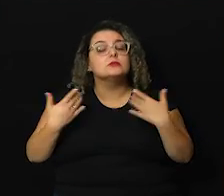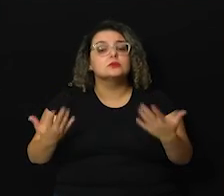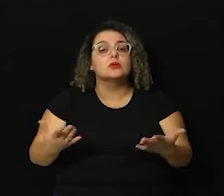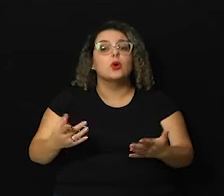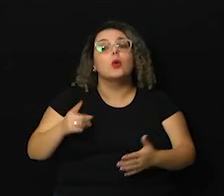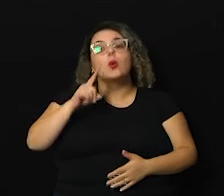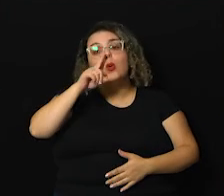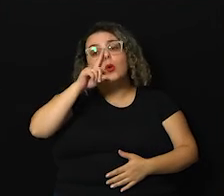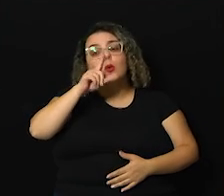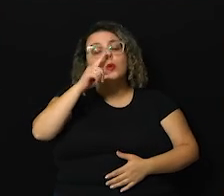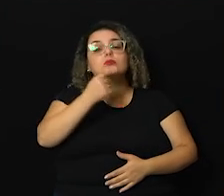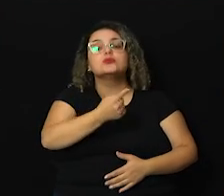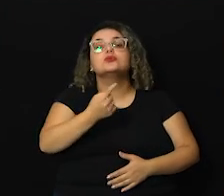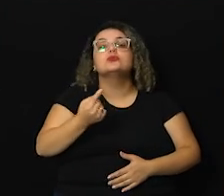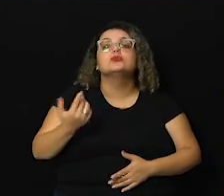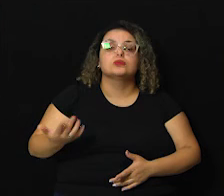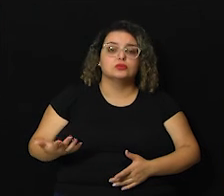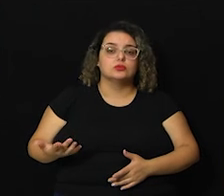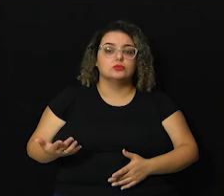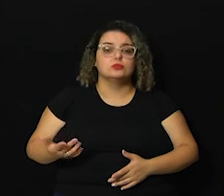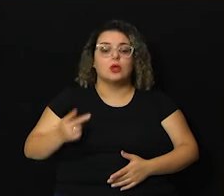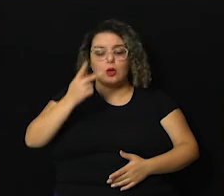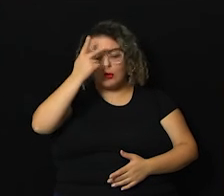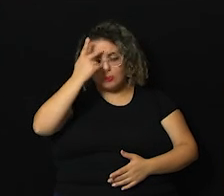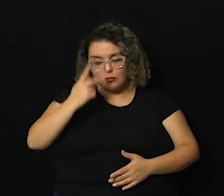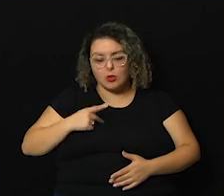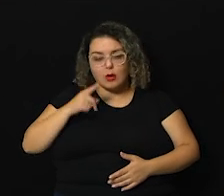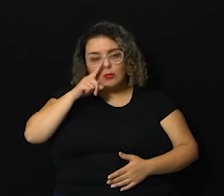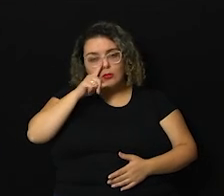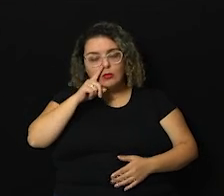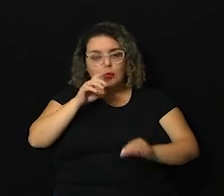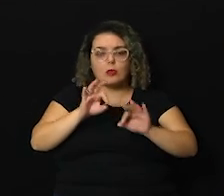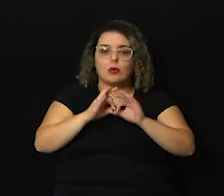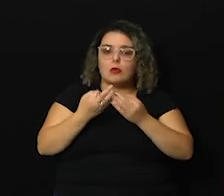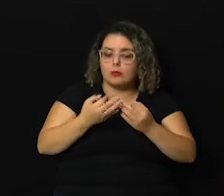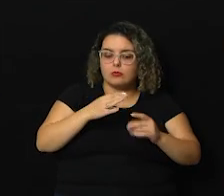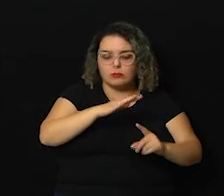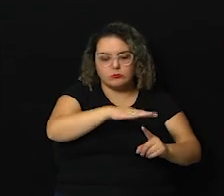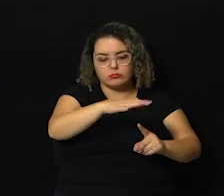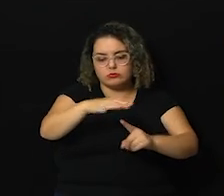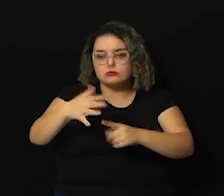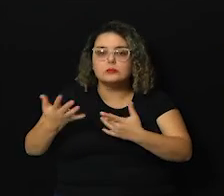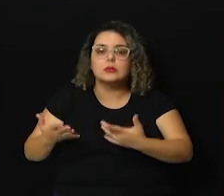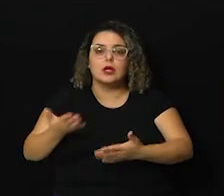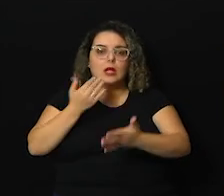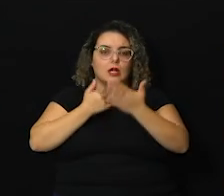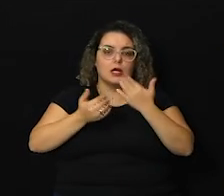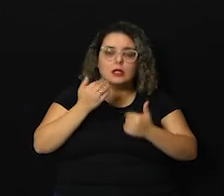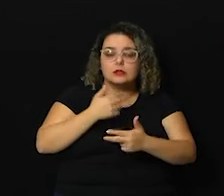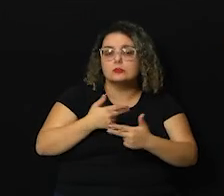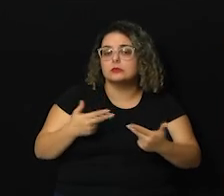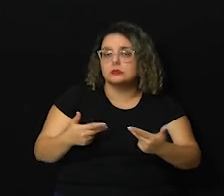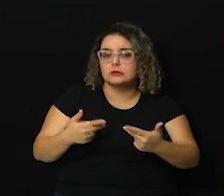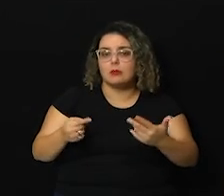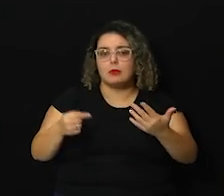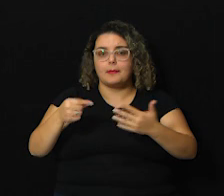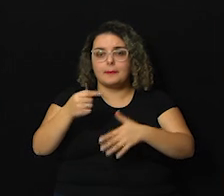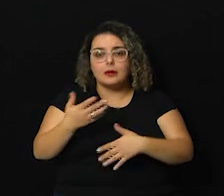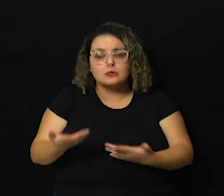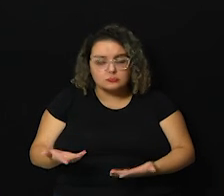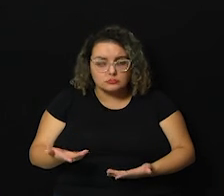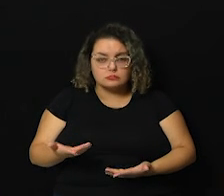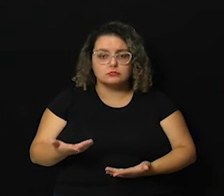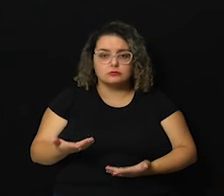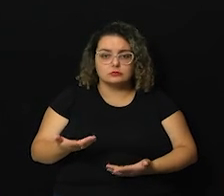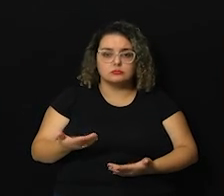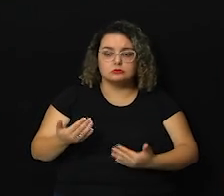quais são os riscos de cada um. Cada um tem os seus próprios riscos familiares, ambientais, alimentares e etc., e